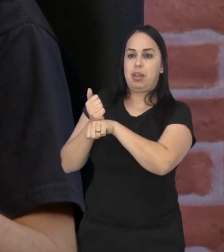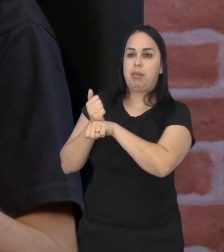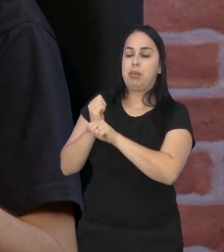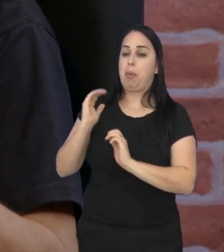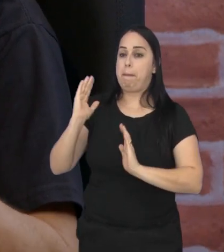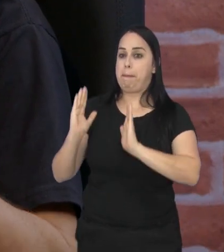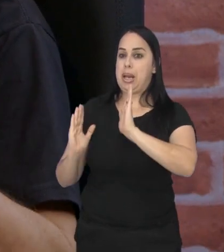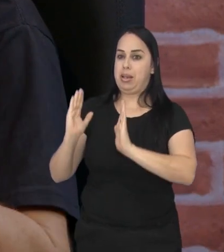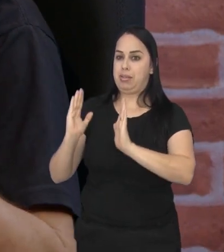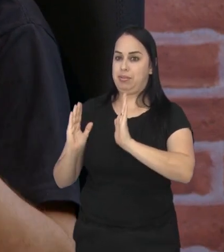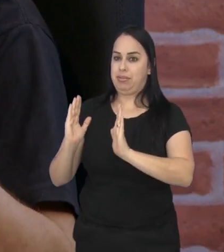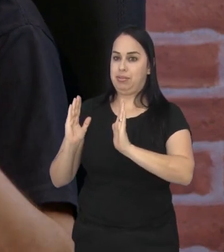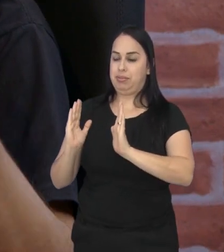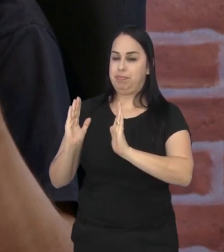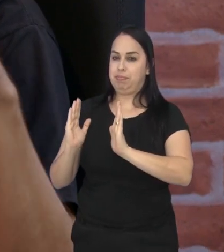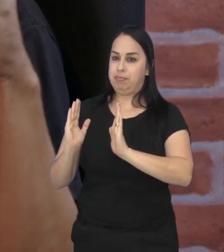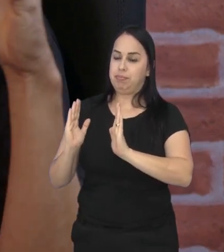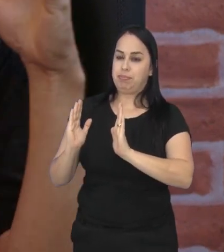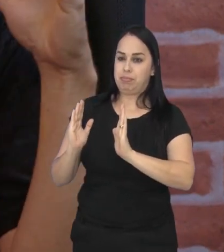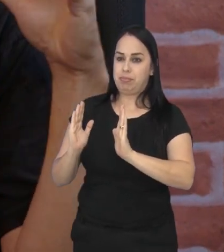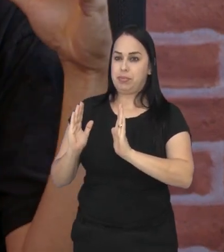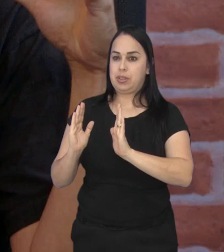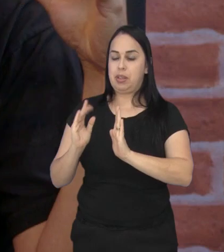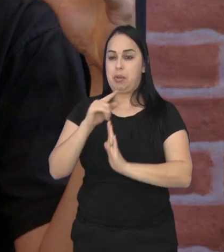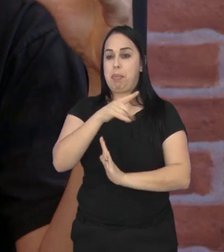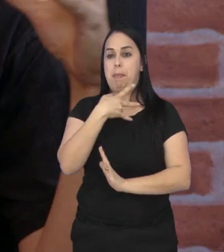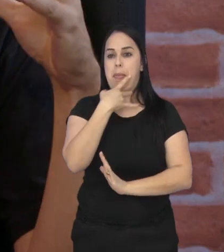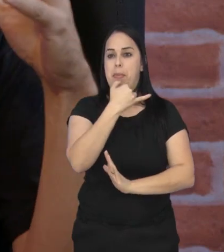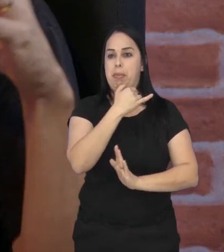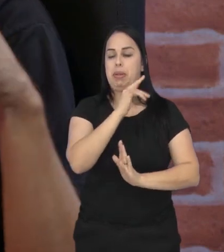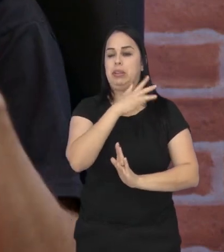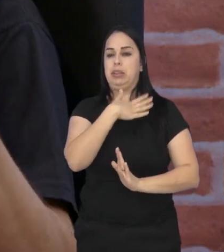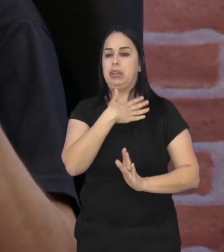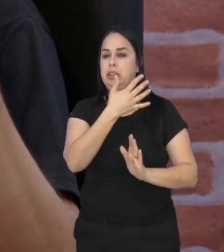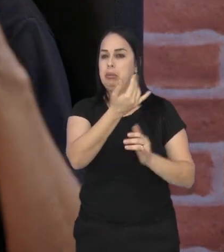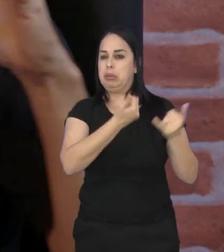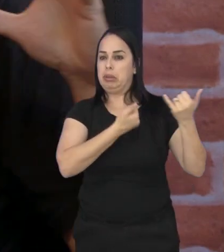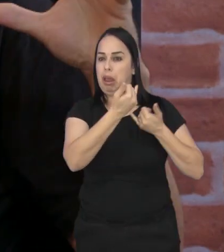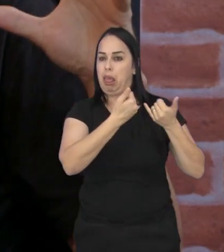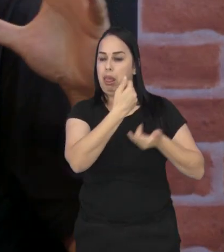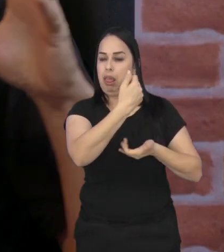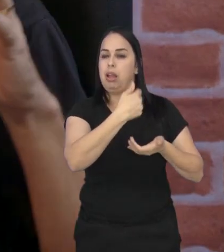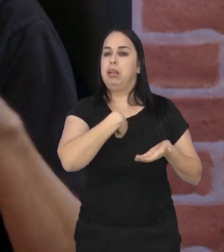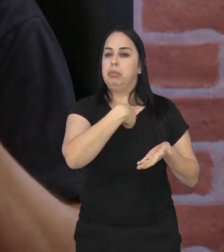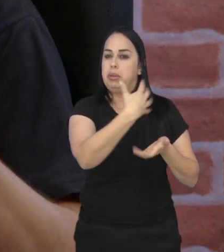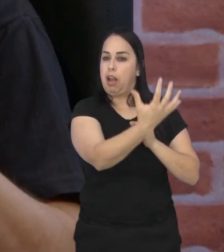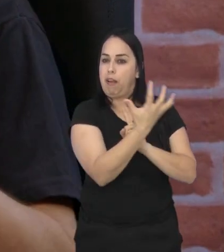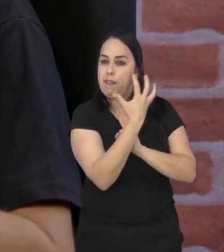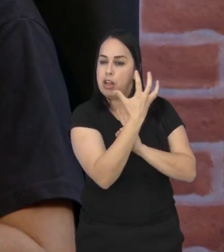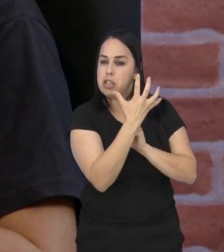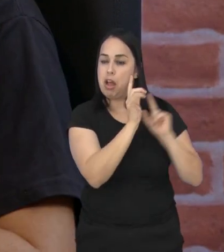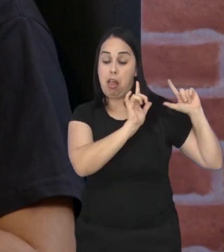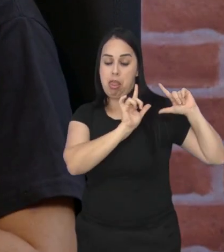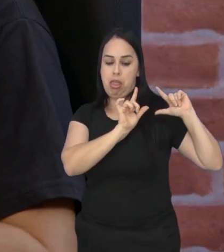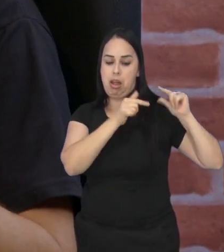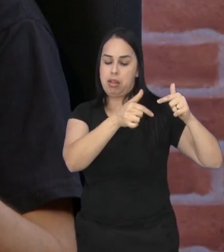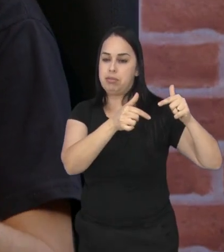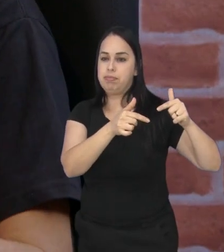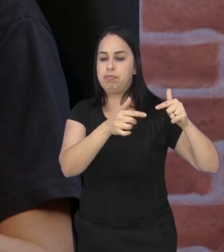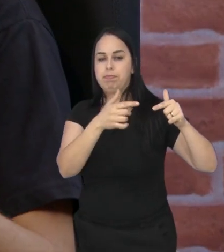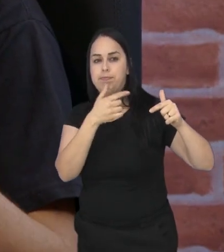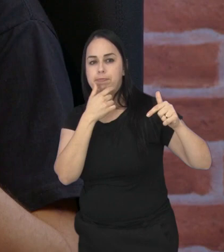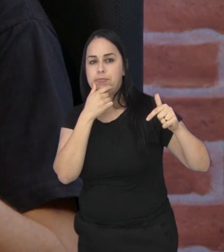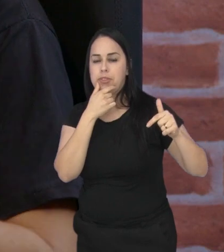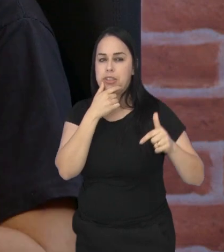um tempo, aquela visão, né, conservadora do meu pai ainda vinha meio que uma sombra, né, então eu